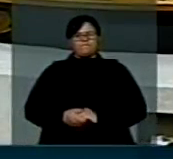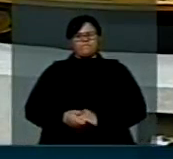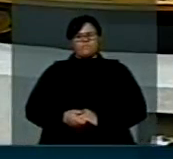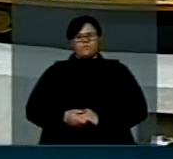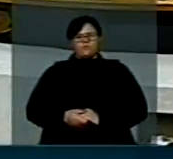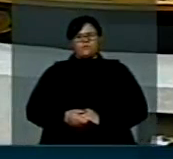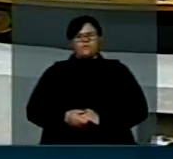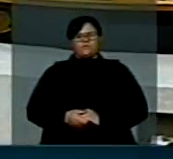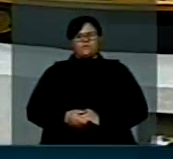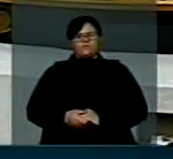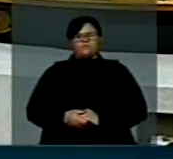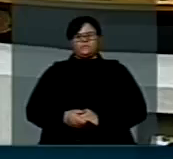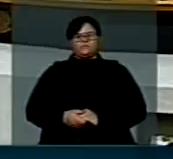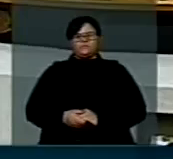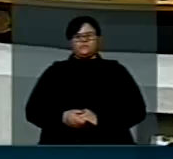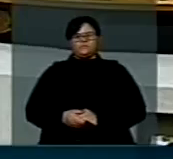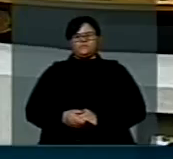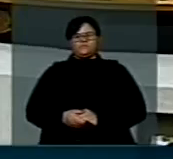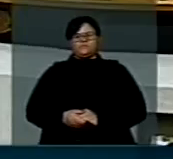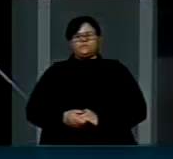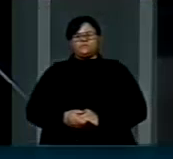dois.